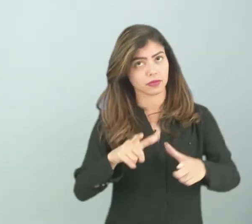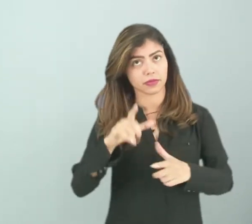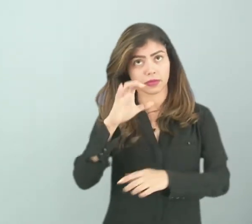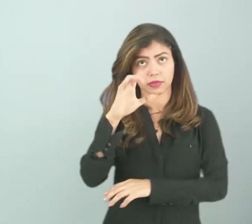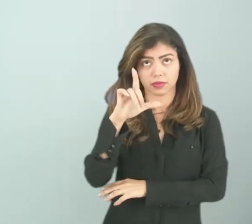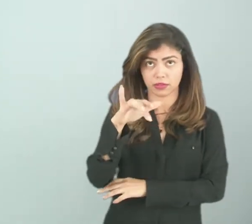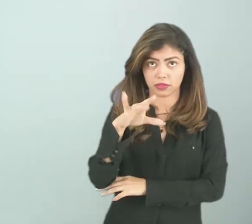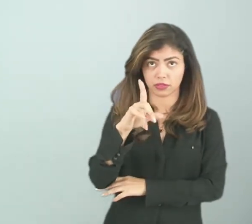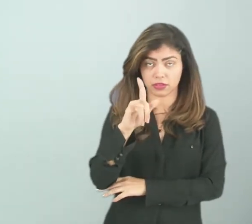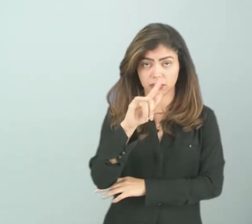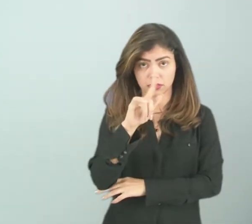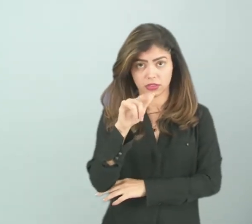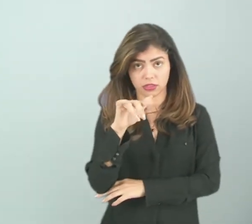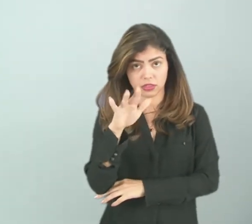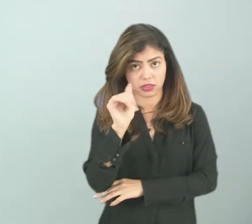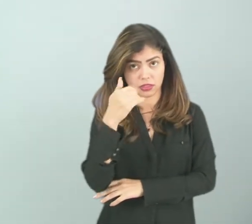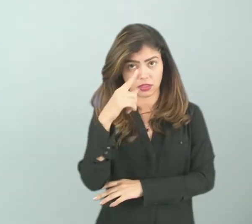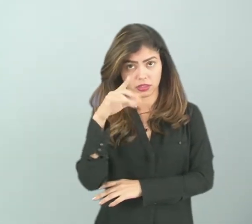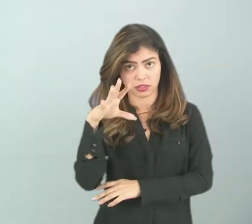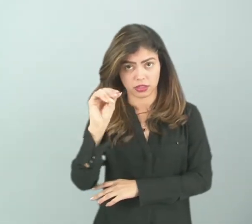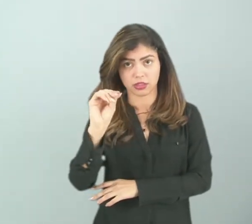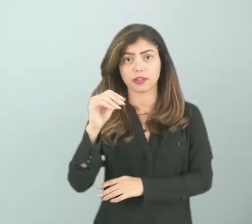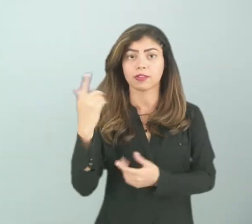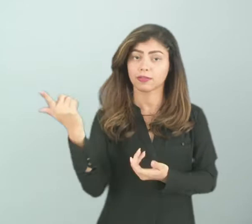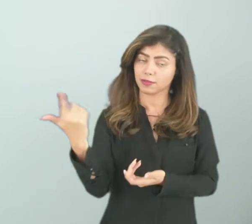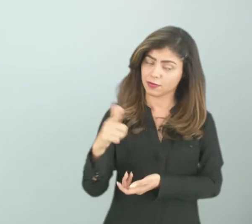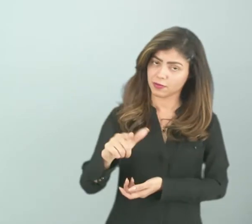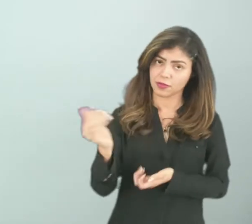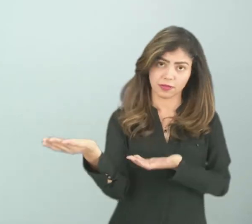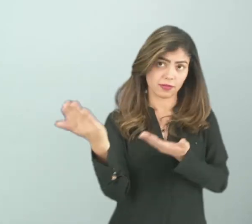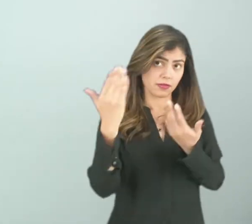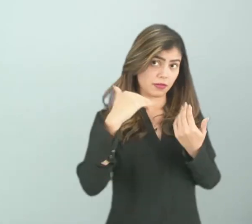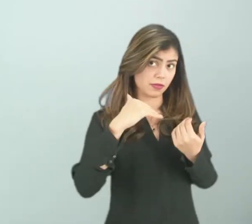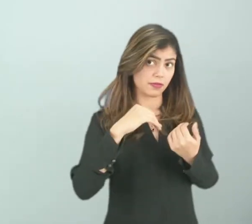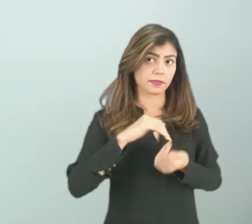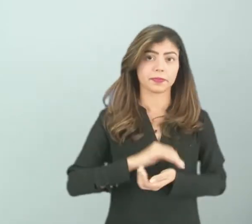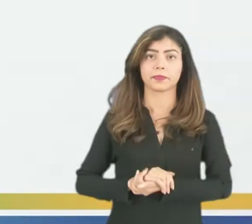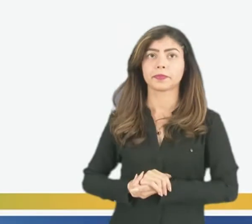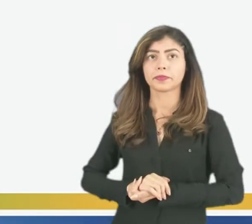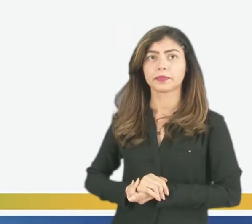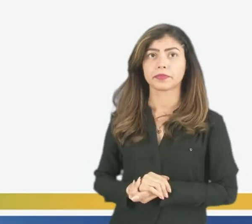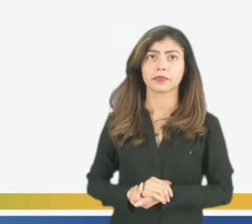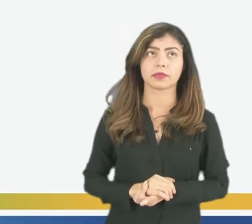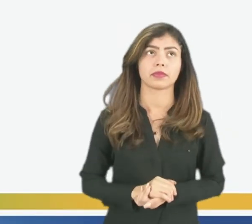localização, né? Dando continuidade à nossa aula. Vem comigo aqui na tela.